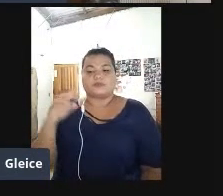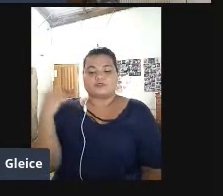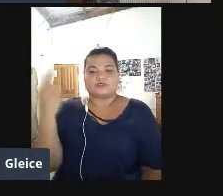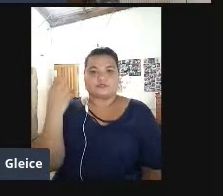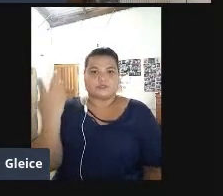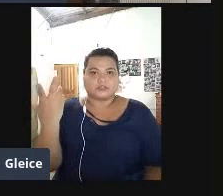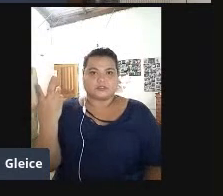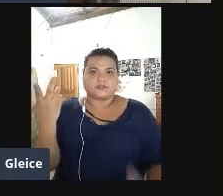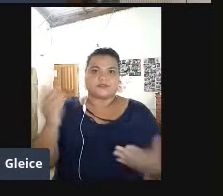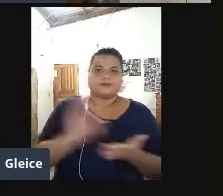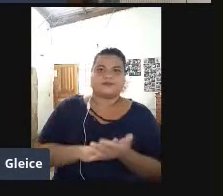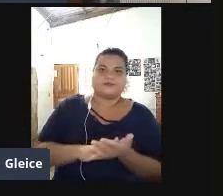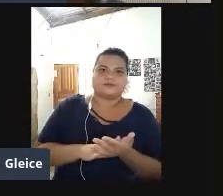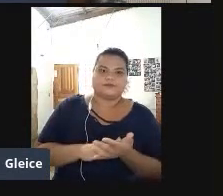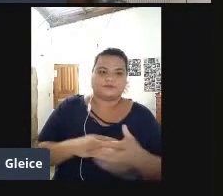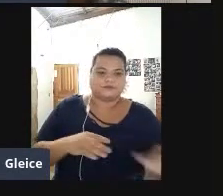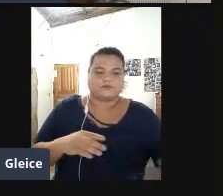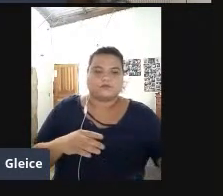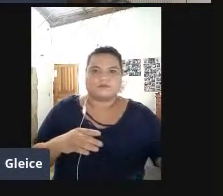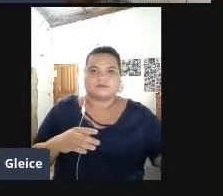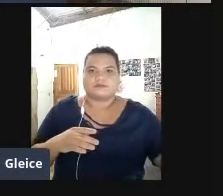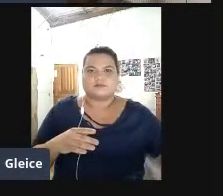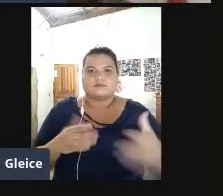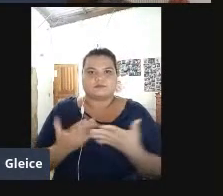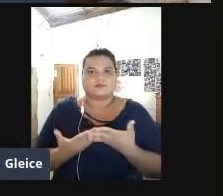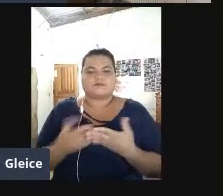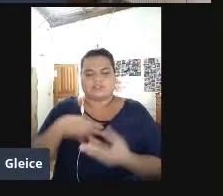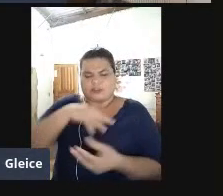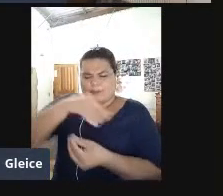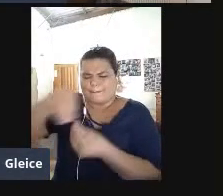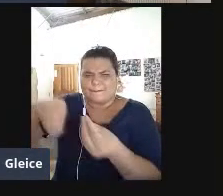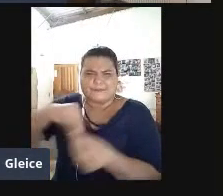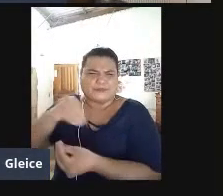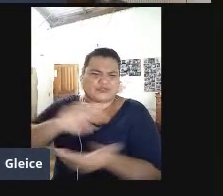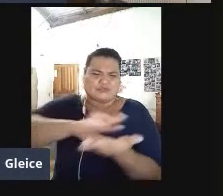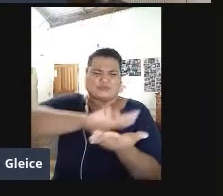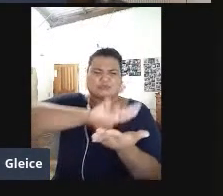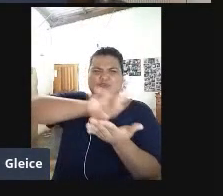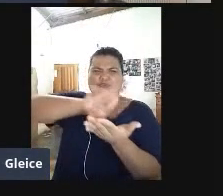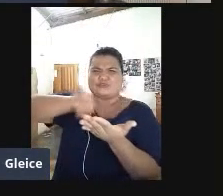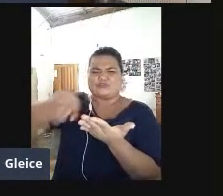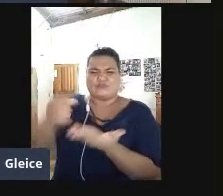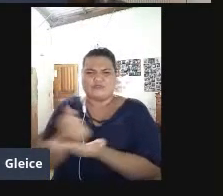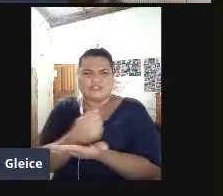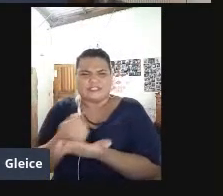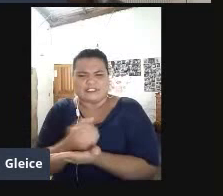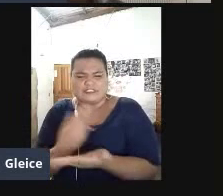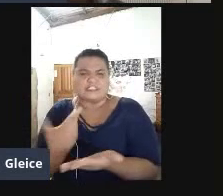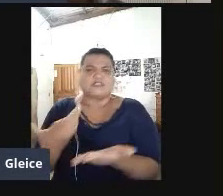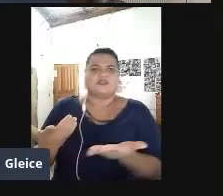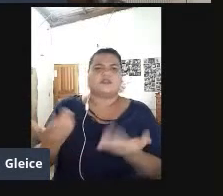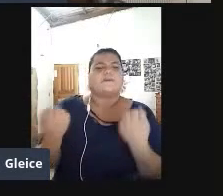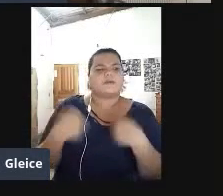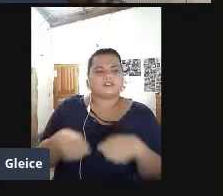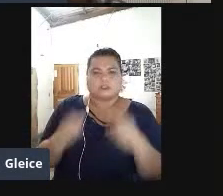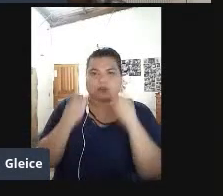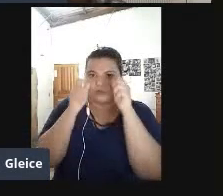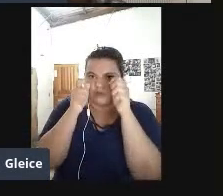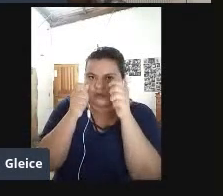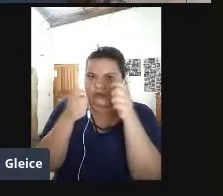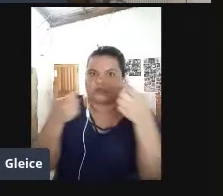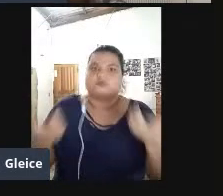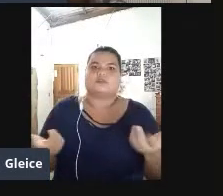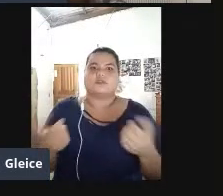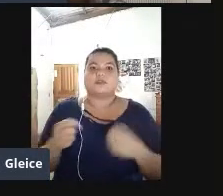frutooligosacarídeo, inulina e goma-guar. Então, é uma misturança doida que tem que ser feita com muita atenção, individualizada